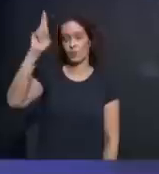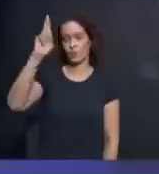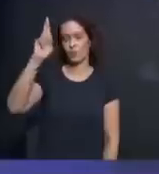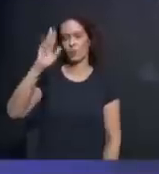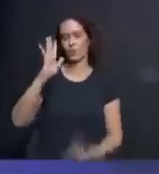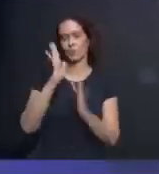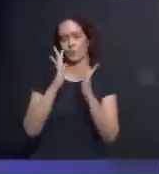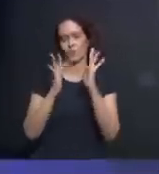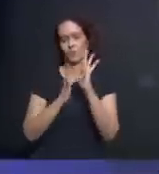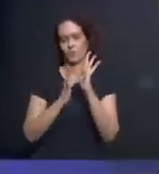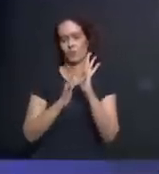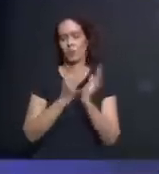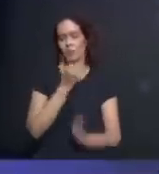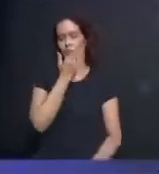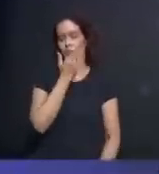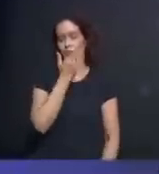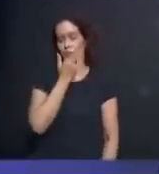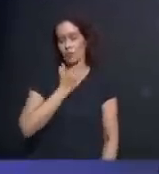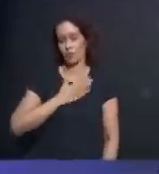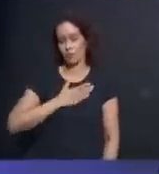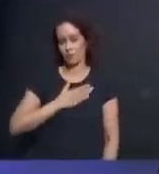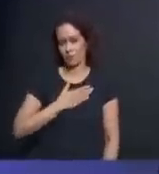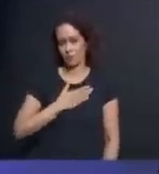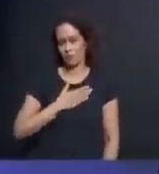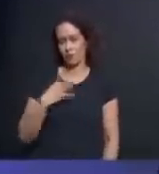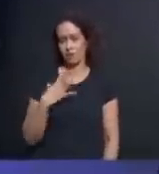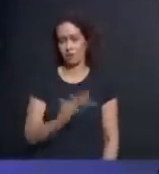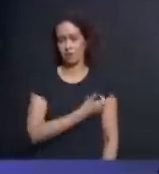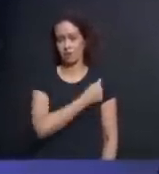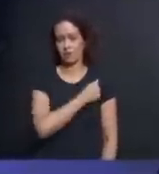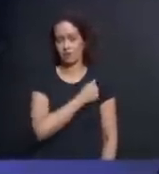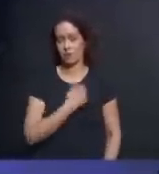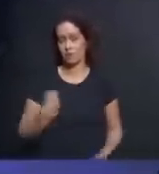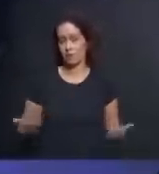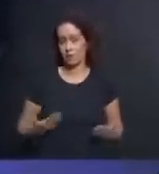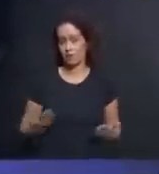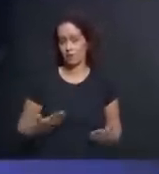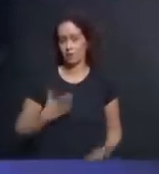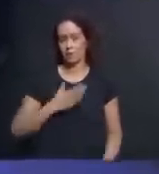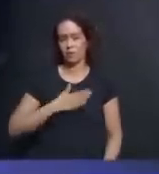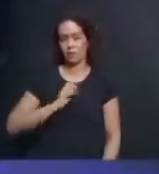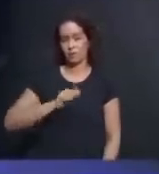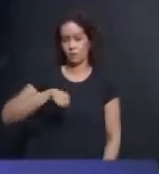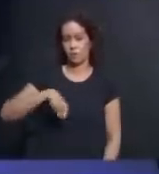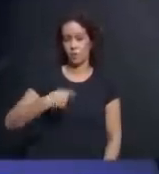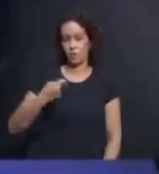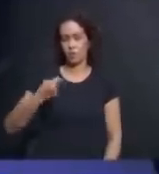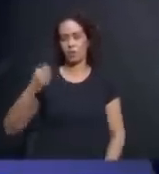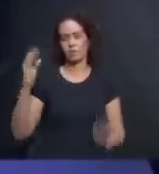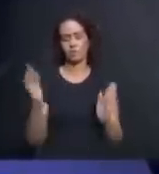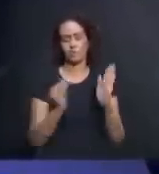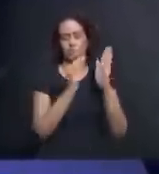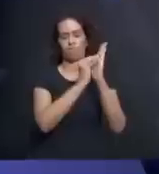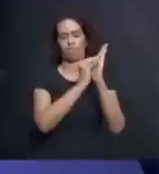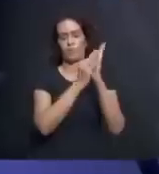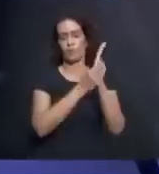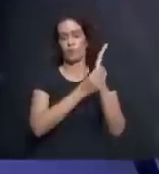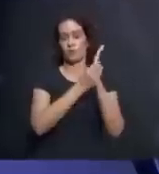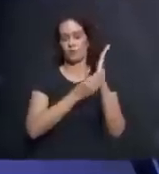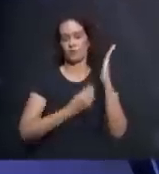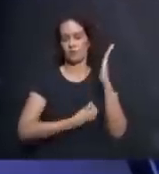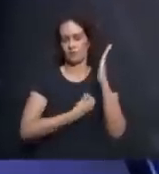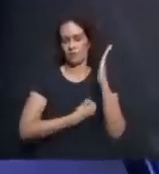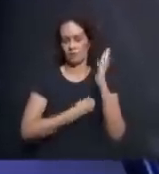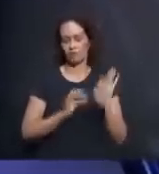Perdoa-me agora. Salva-me agora. Escreve meu nome no livro da vida. E com essa simples